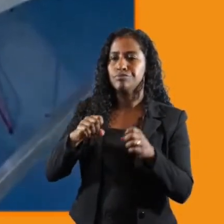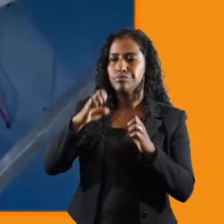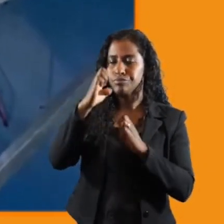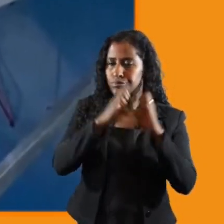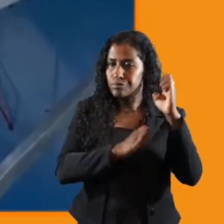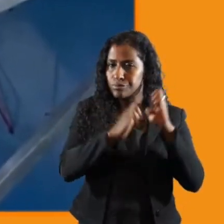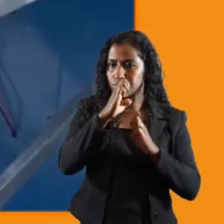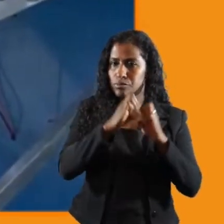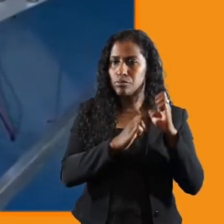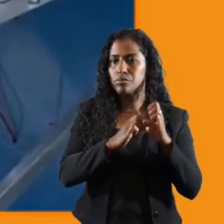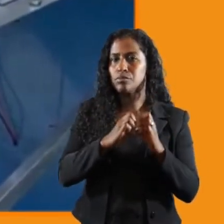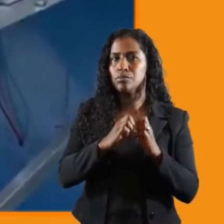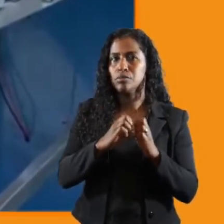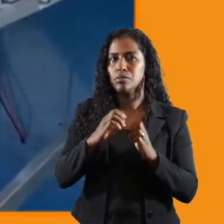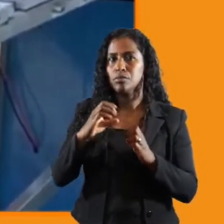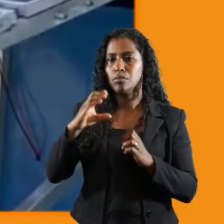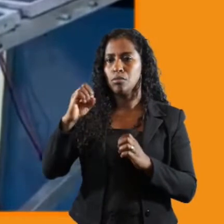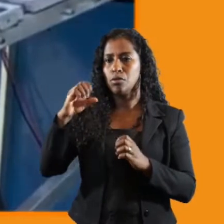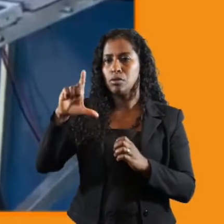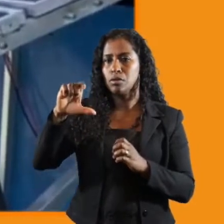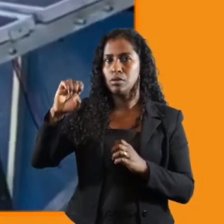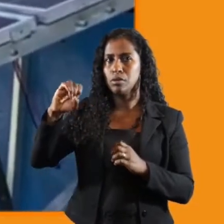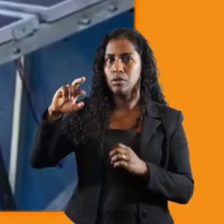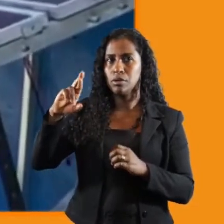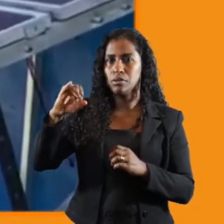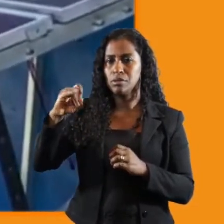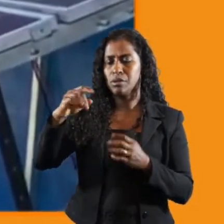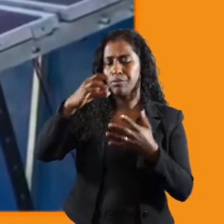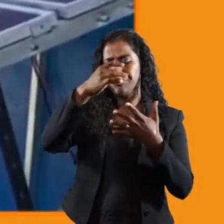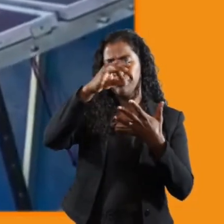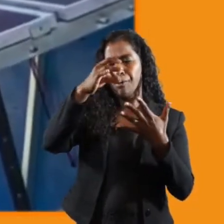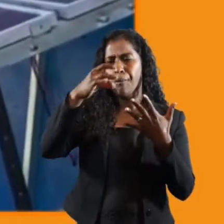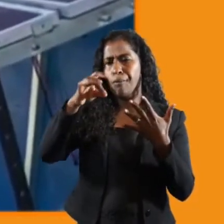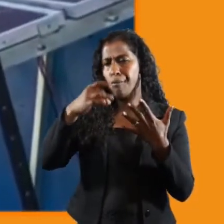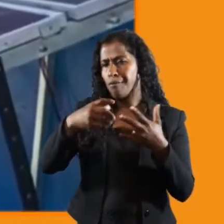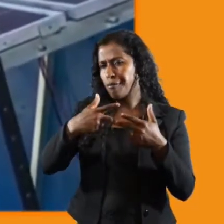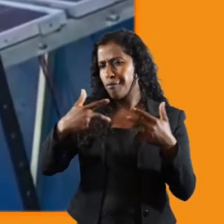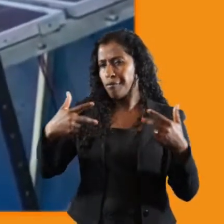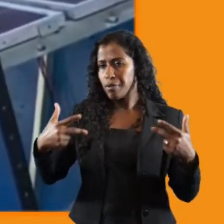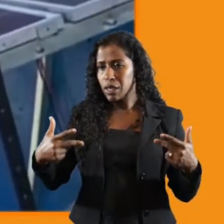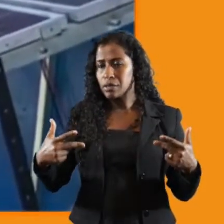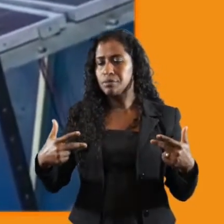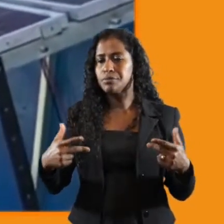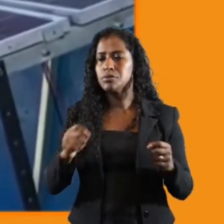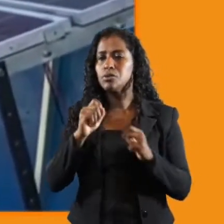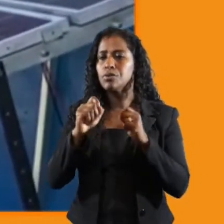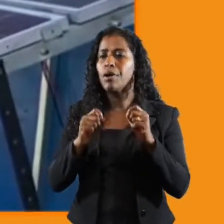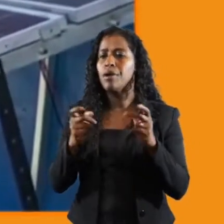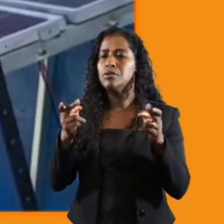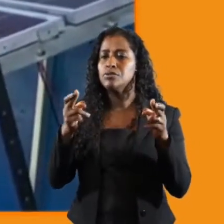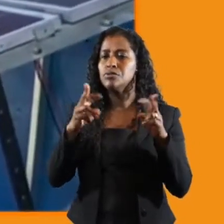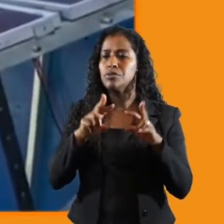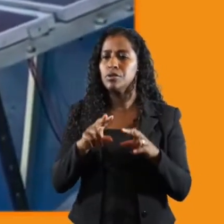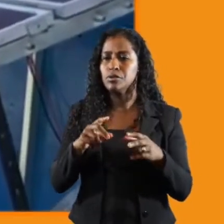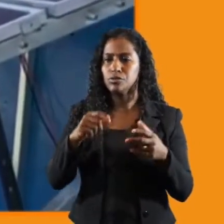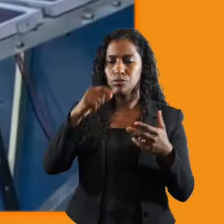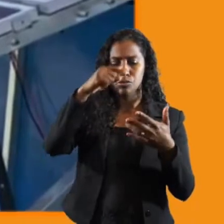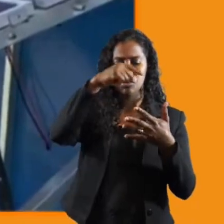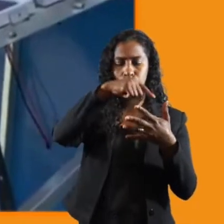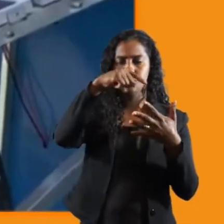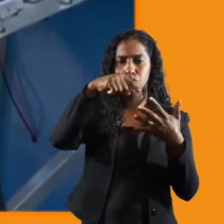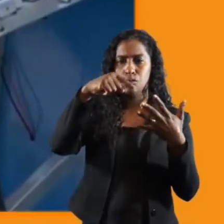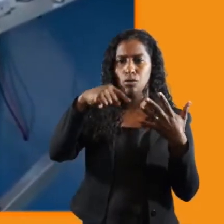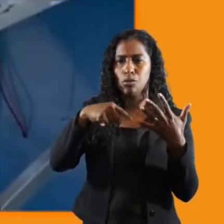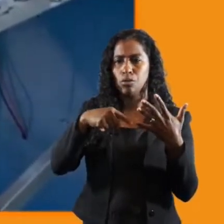monocristalinos, policristalinos, como esse que vocês podem ver, né? E qual é a principal diferença, né, entre o módulo